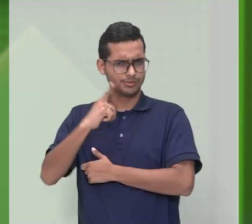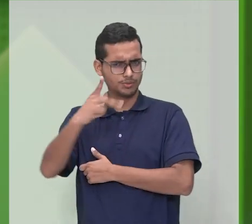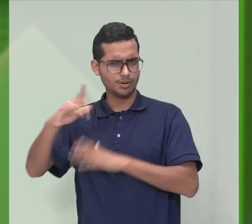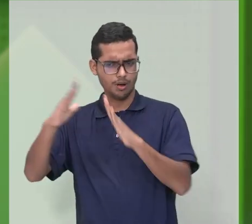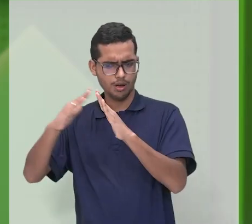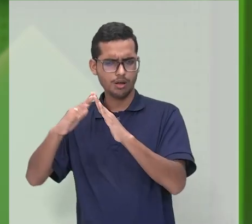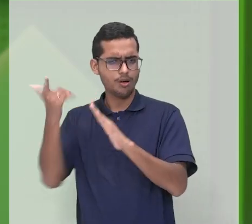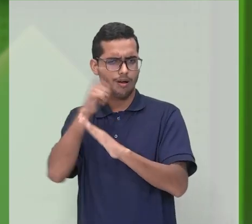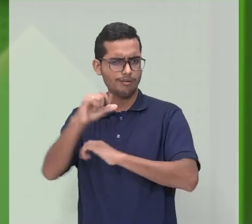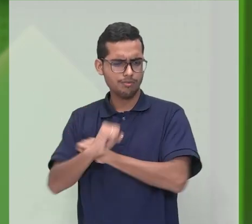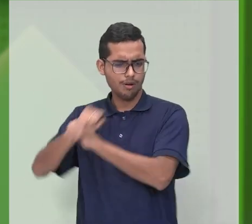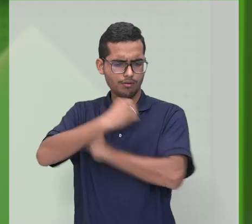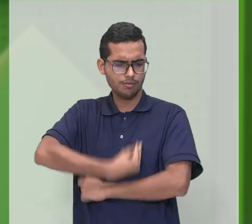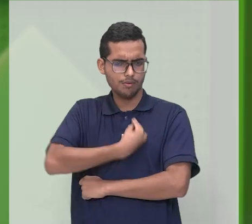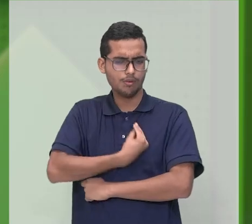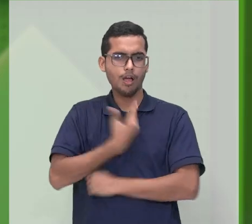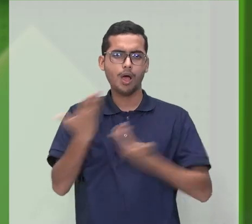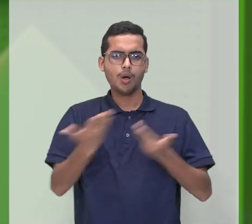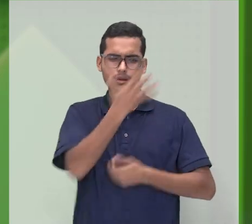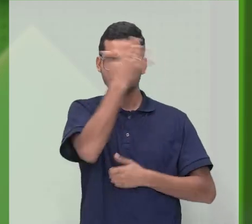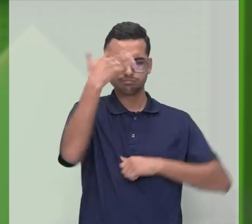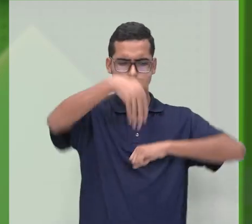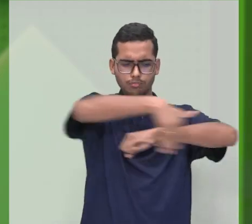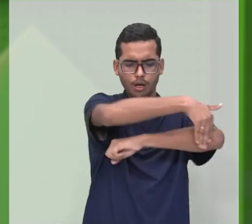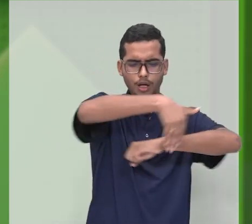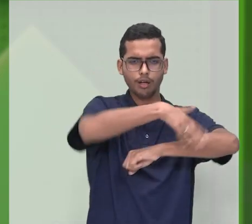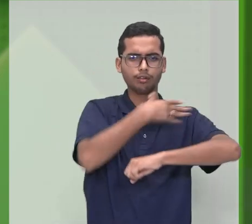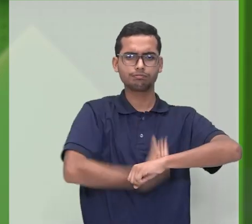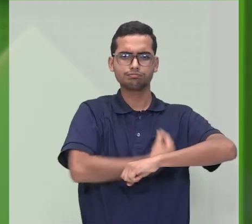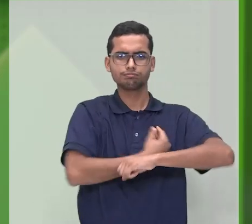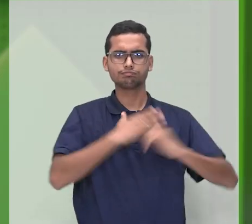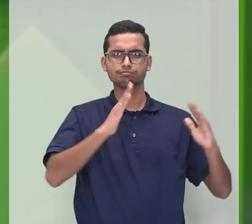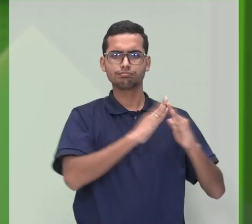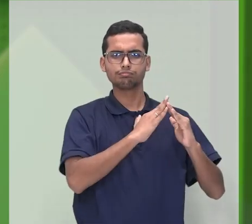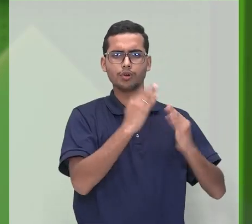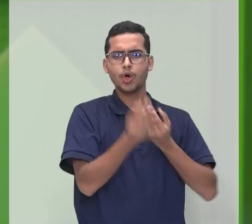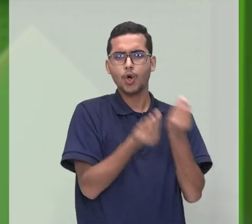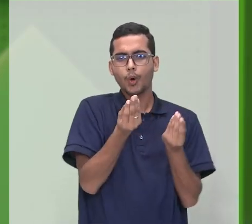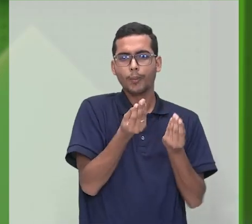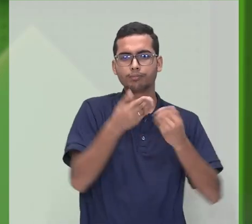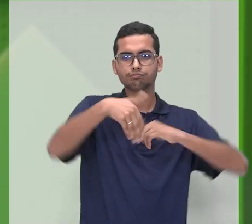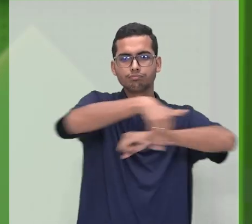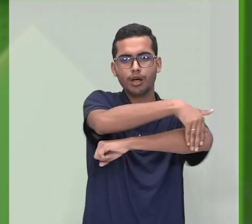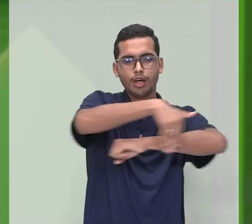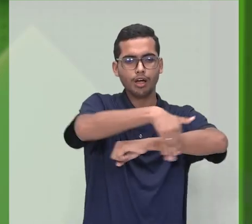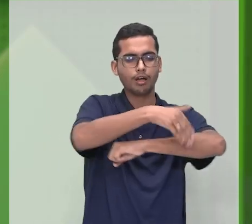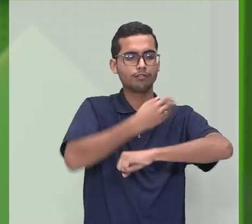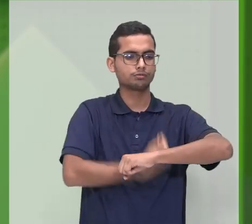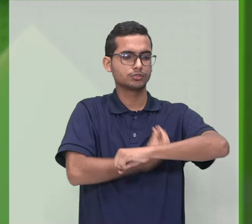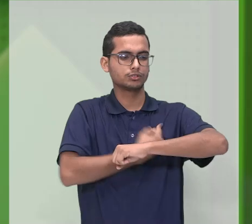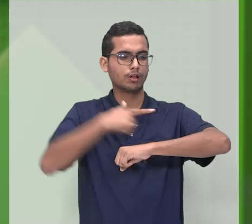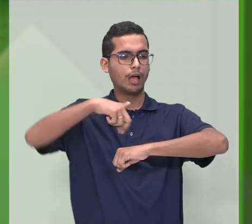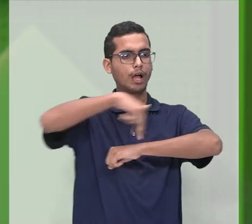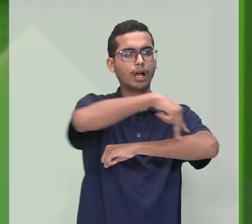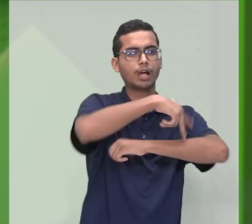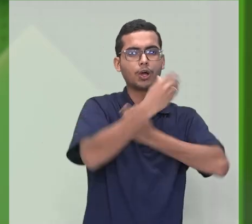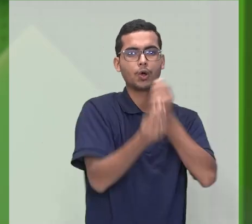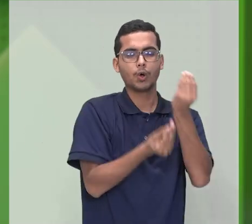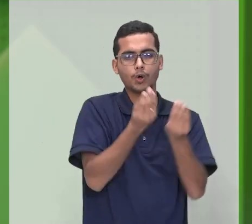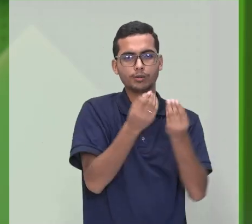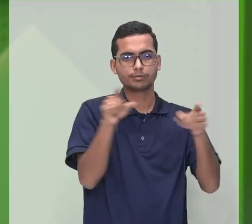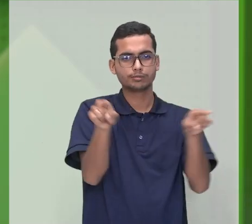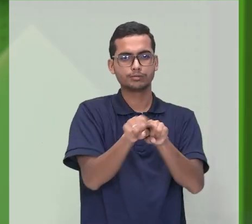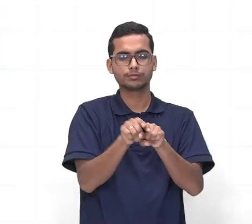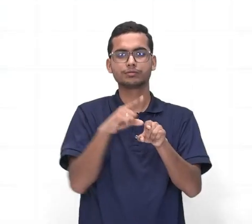proteger? Como elas podiam manter ali as questões da higiene? Os aspectos, né, emocionais